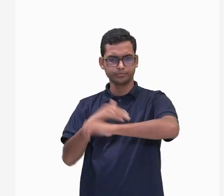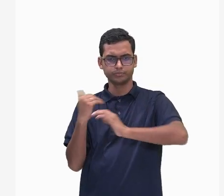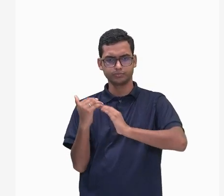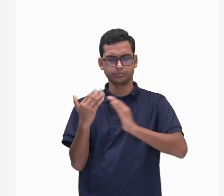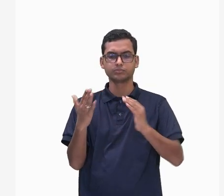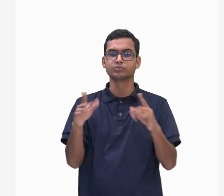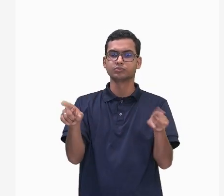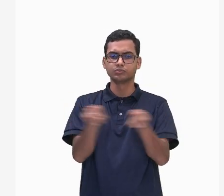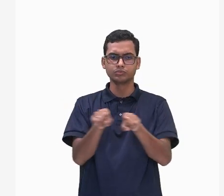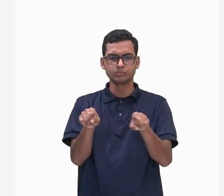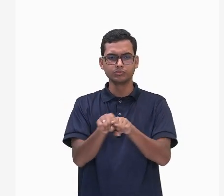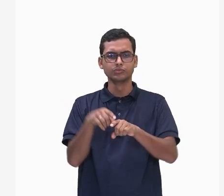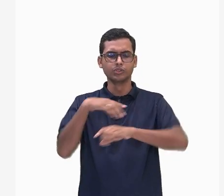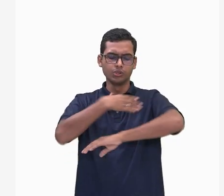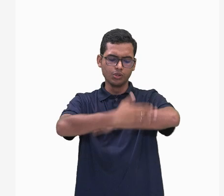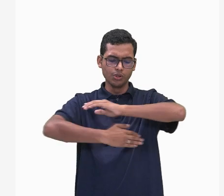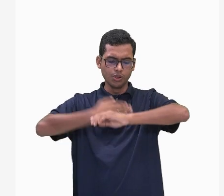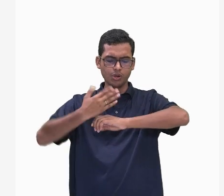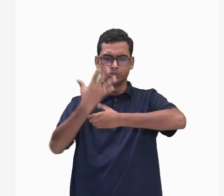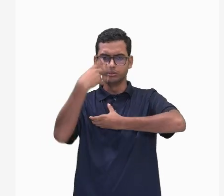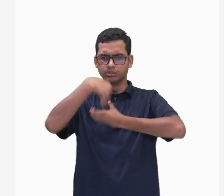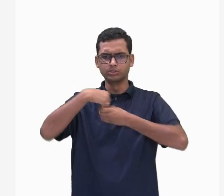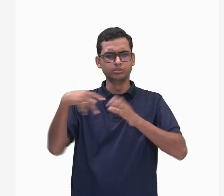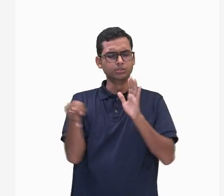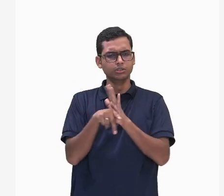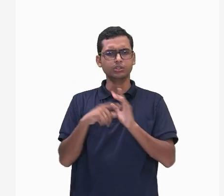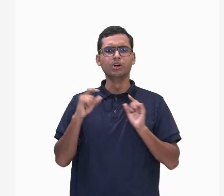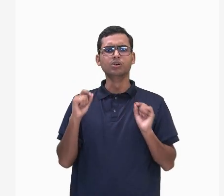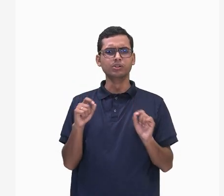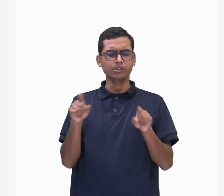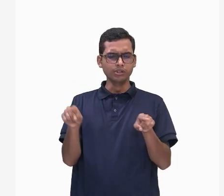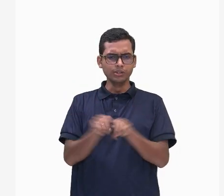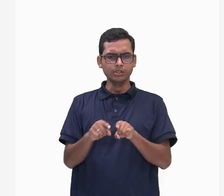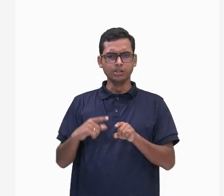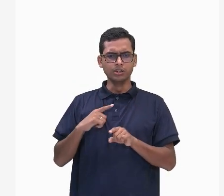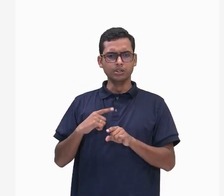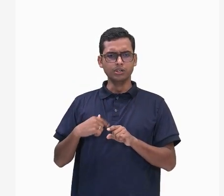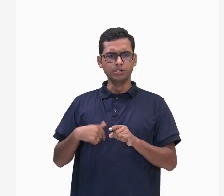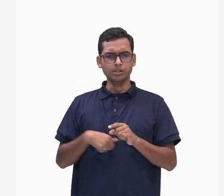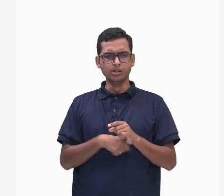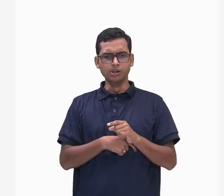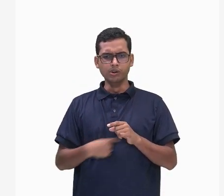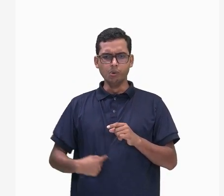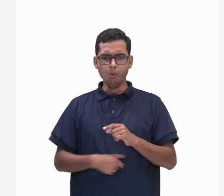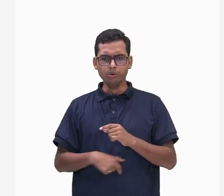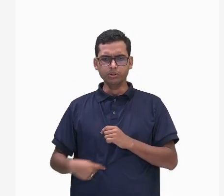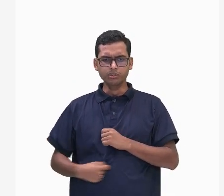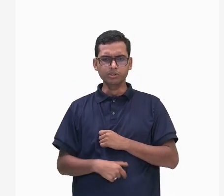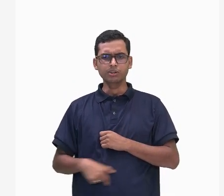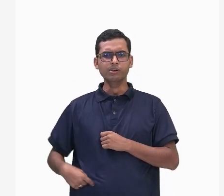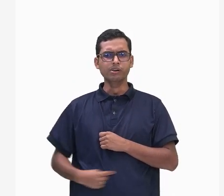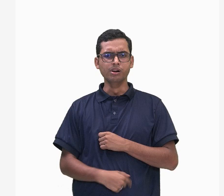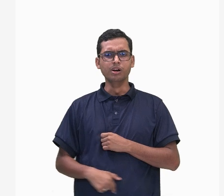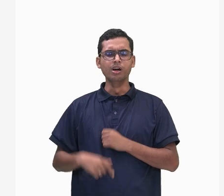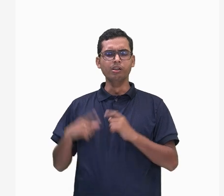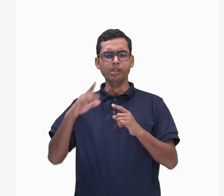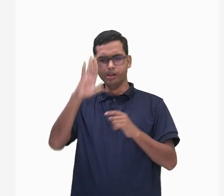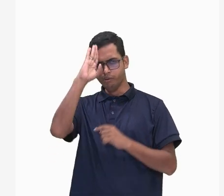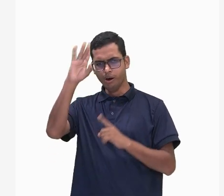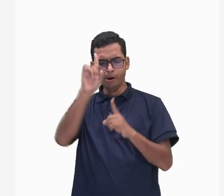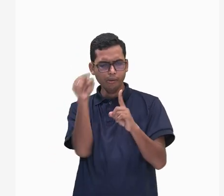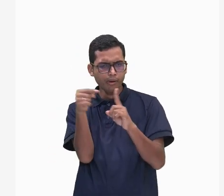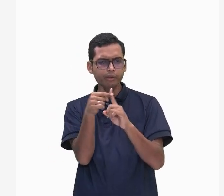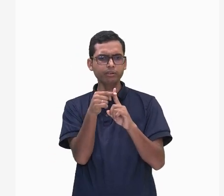o revestimento interno do intestino. Tá? Então, essa é a principal função do tecido epitelial e onde a gente